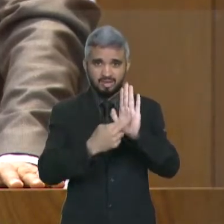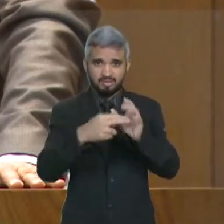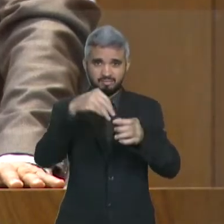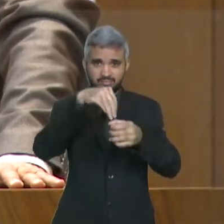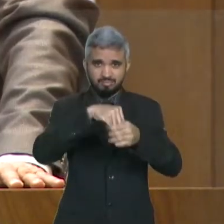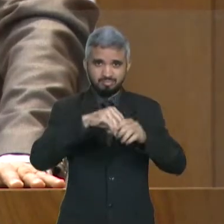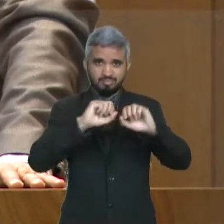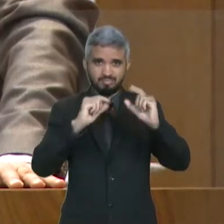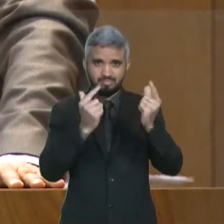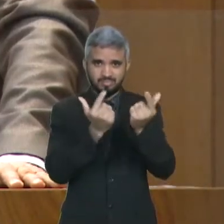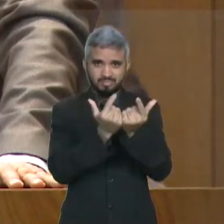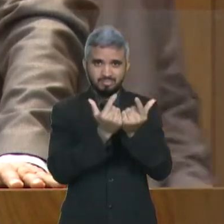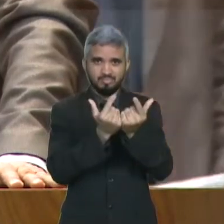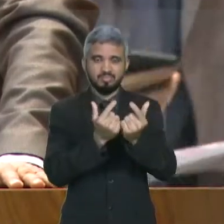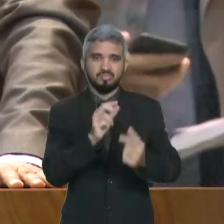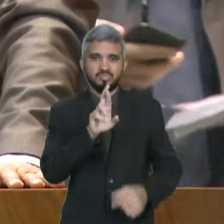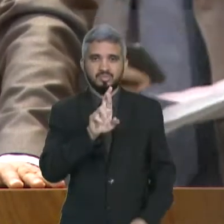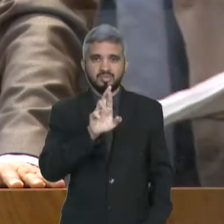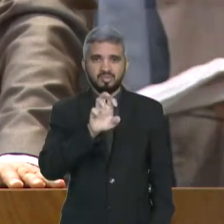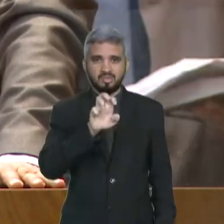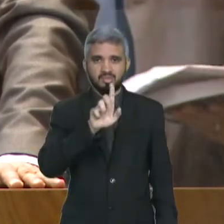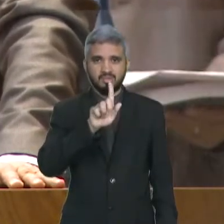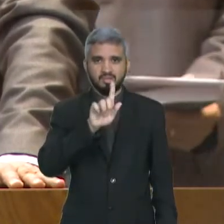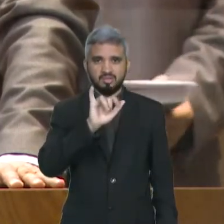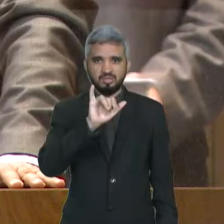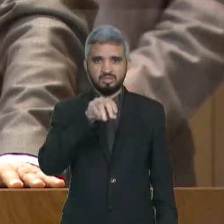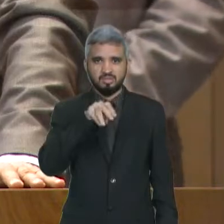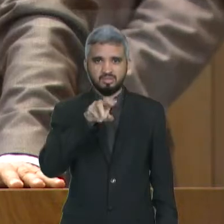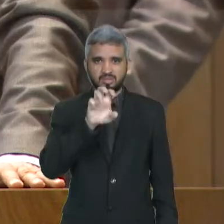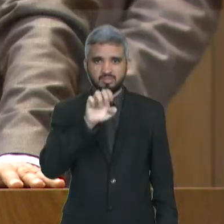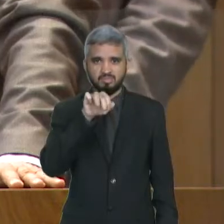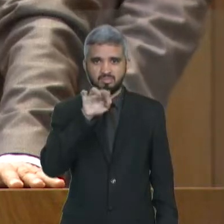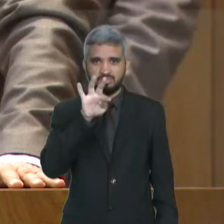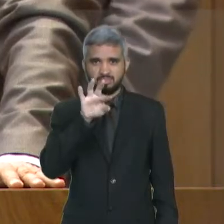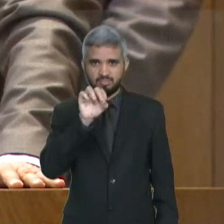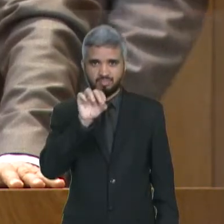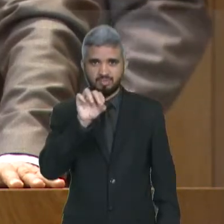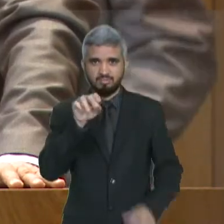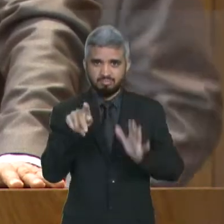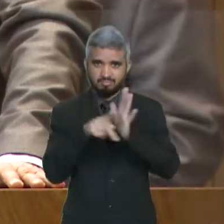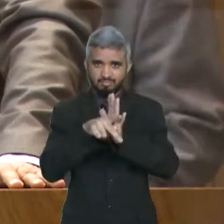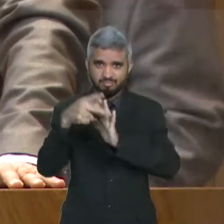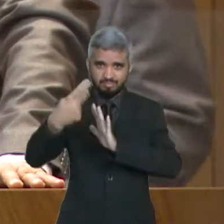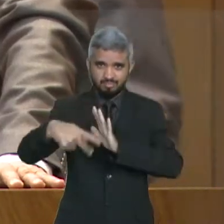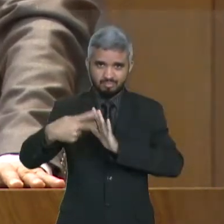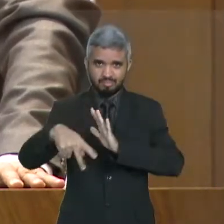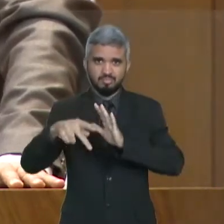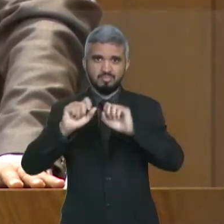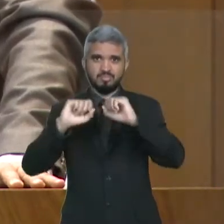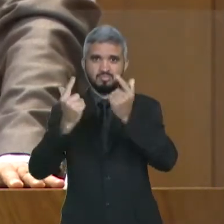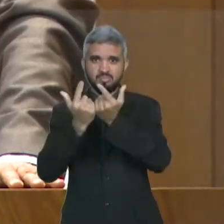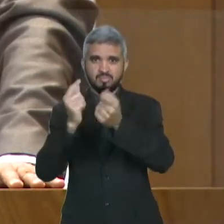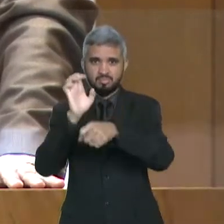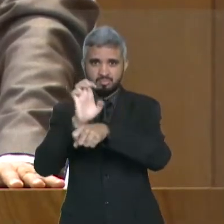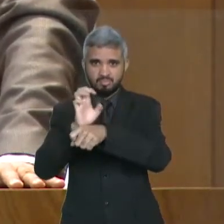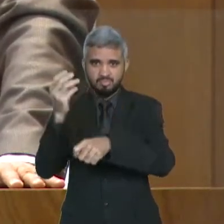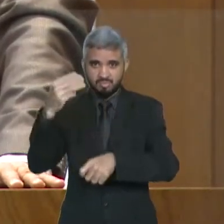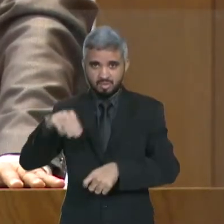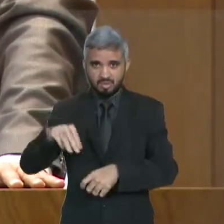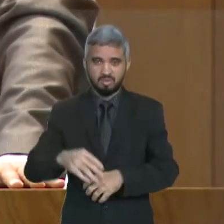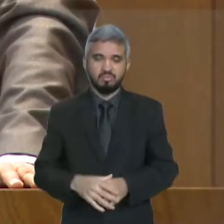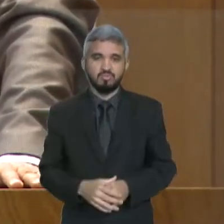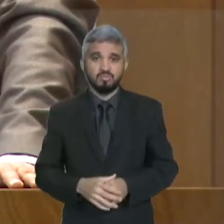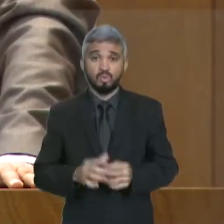o e Diferentemente de outras experiências de outras publicações e um livro comentado